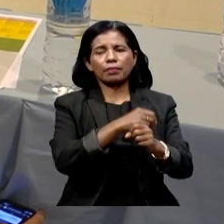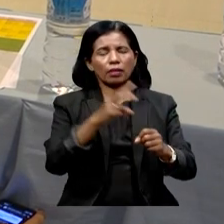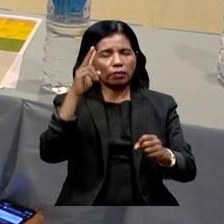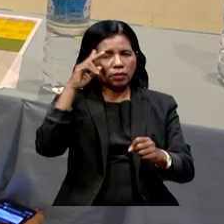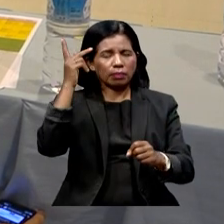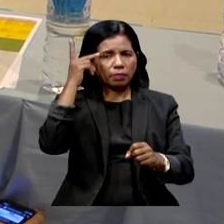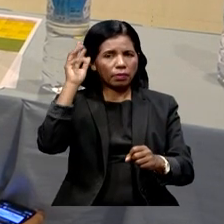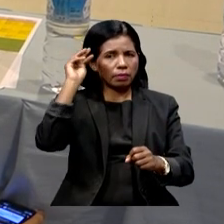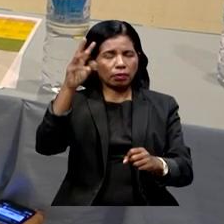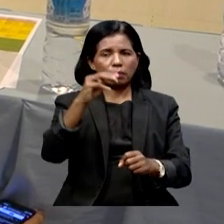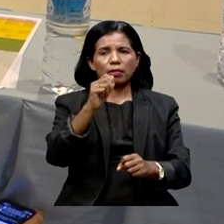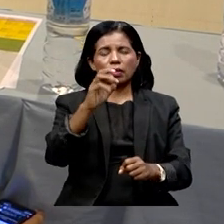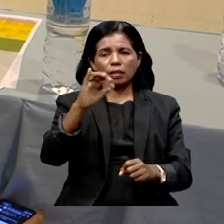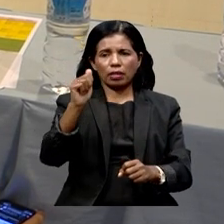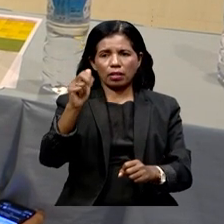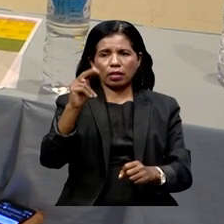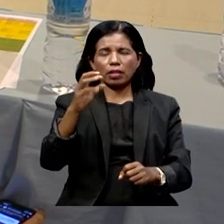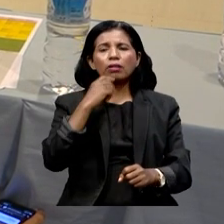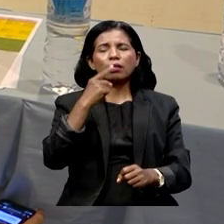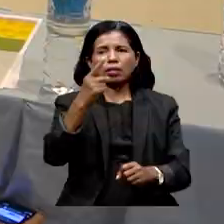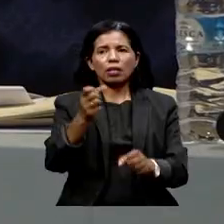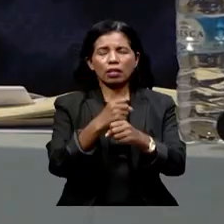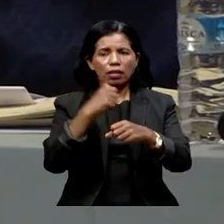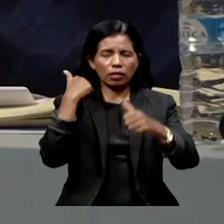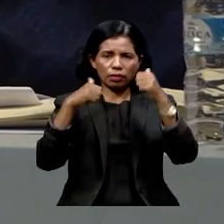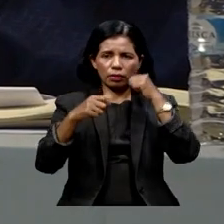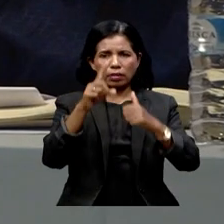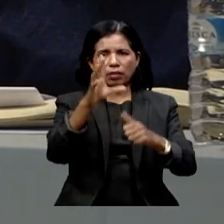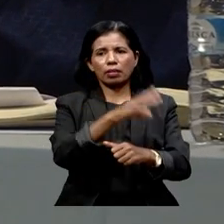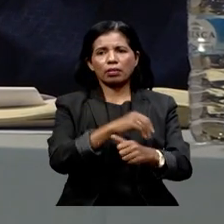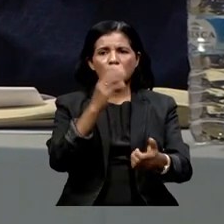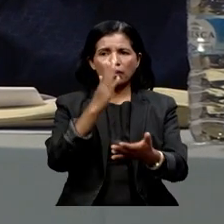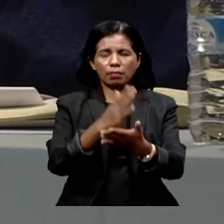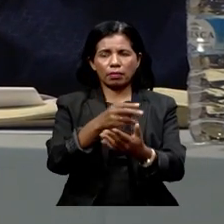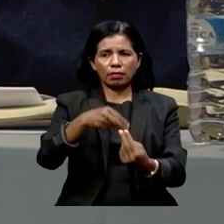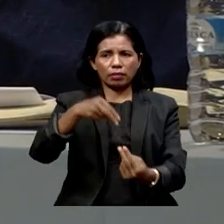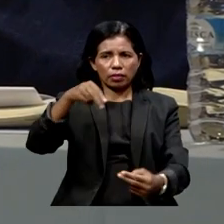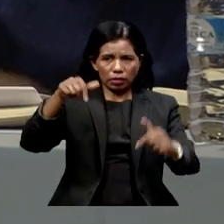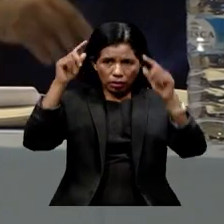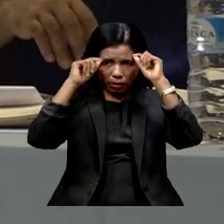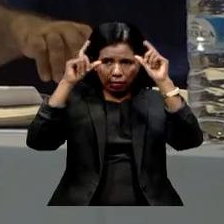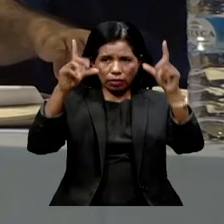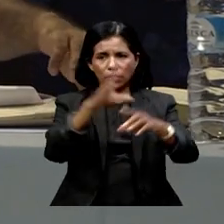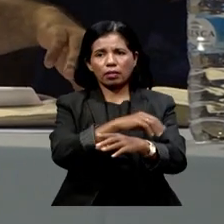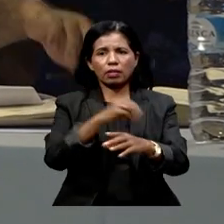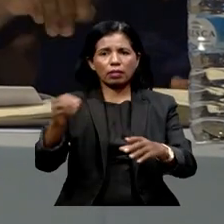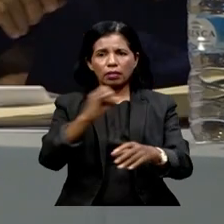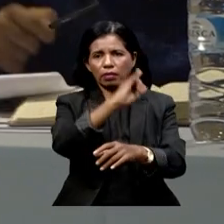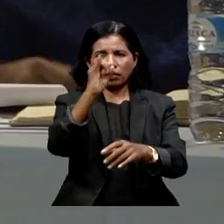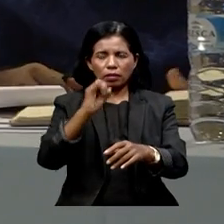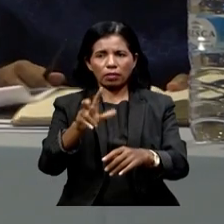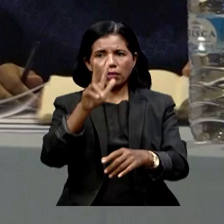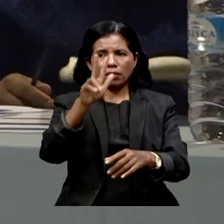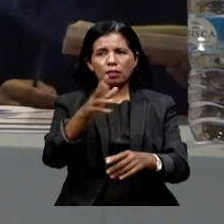Primeiro Ministro Mariano Sanami Sabino lança una atividade integrado ida o di combate ma nutrição e Timor Leste no identifica asunto tolu